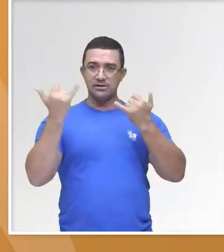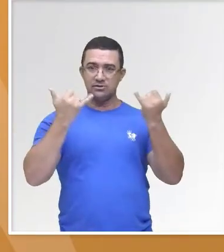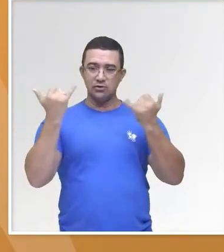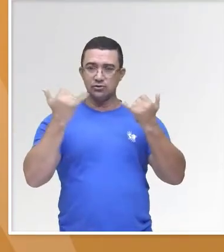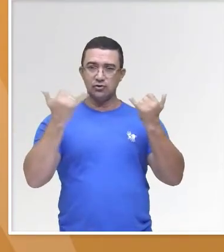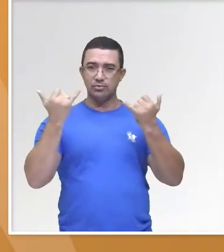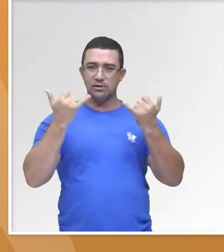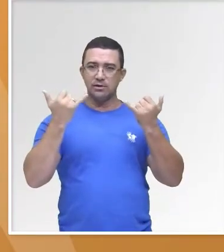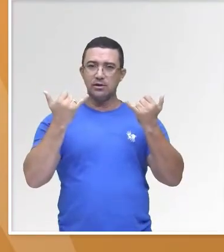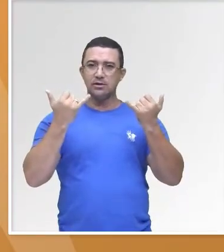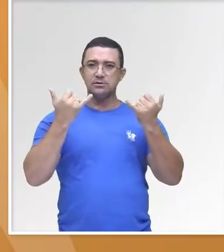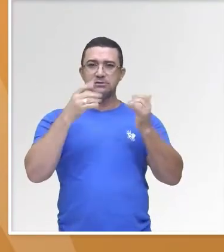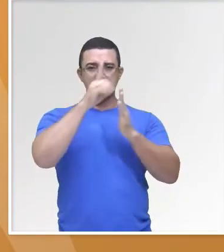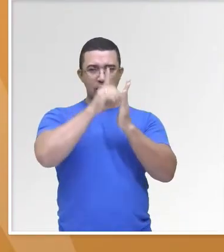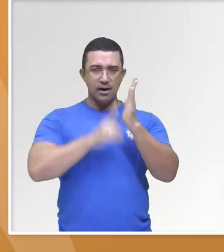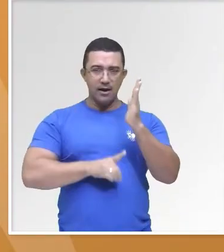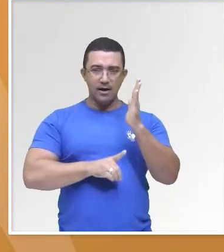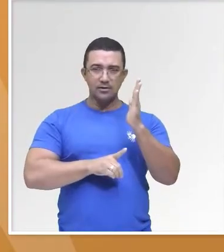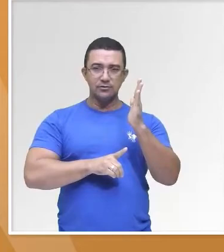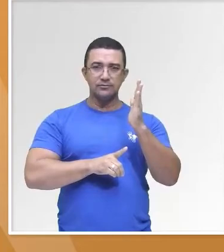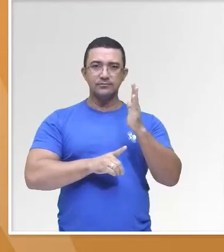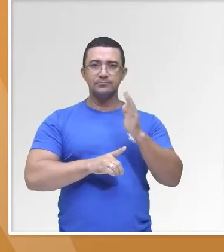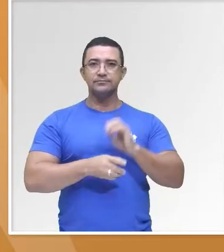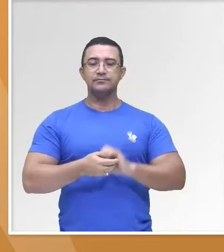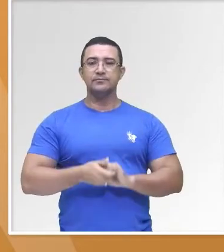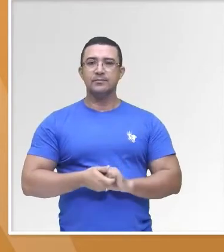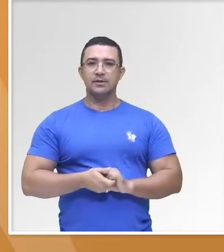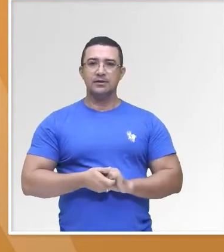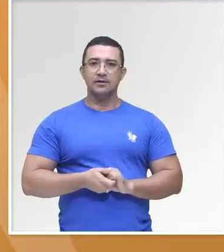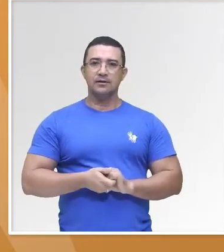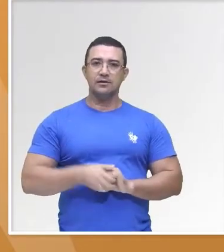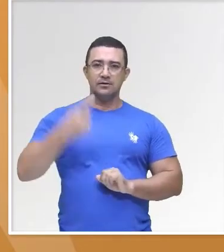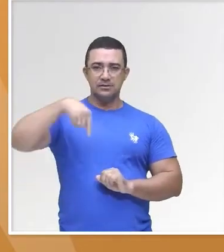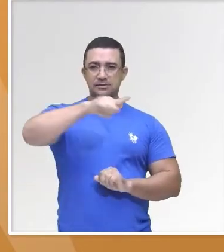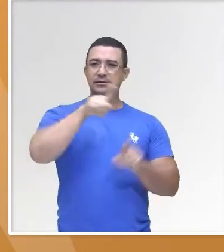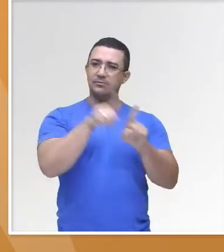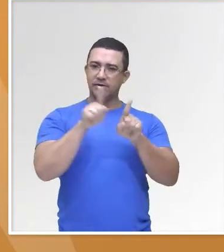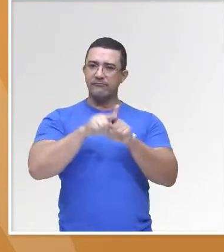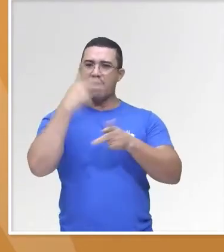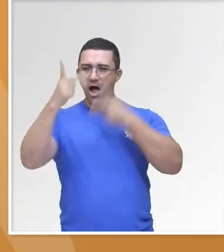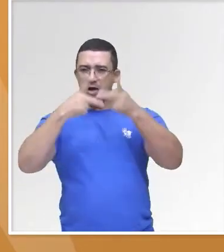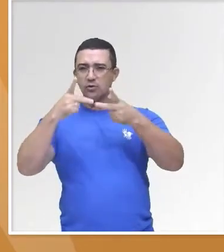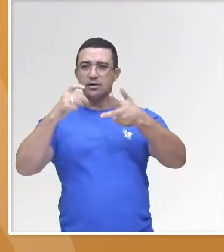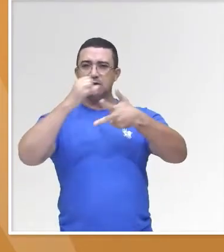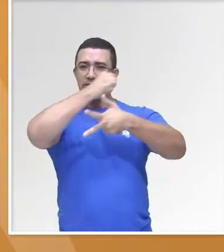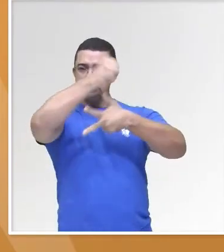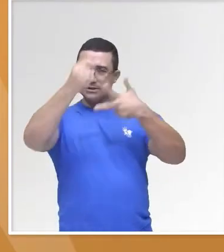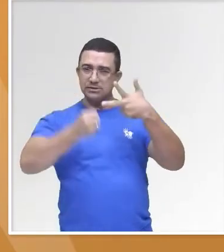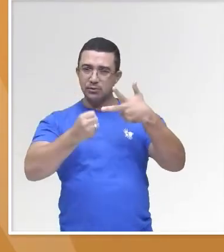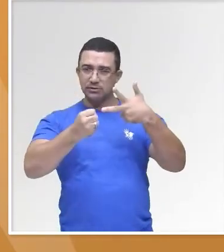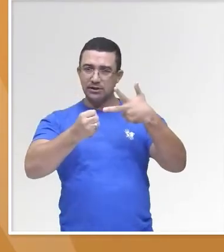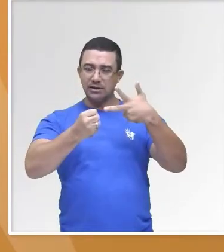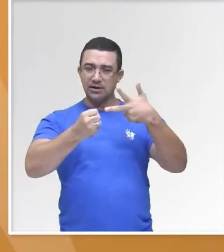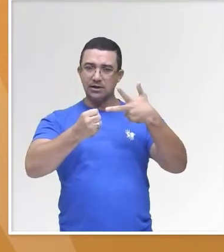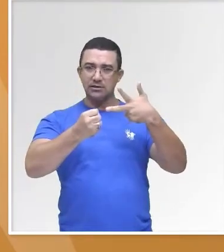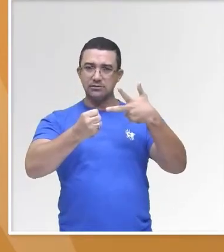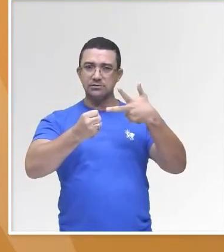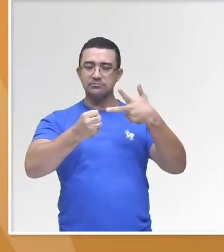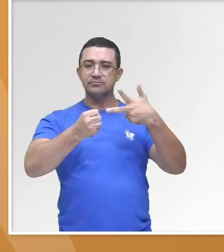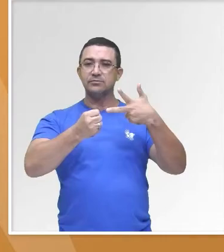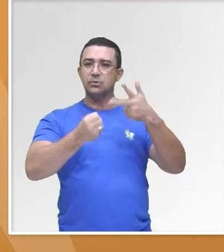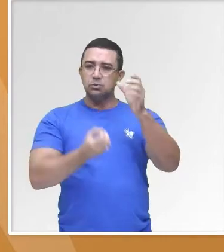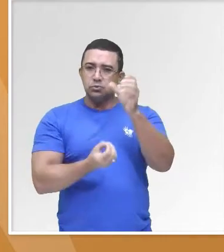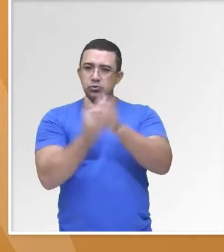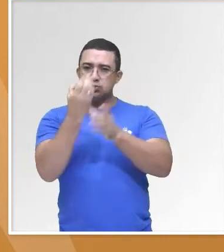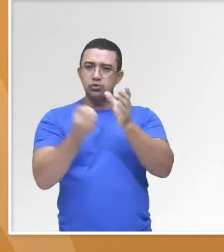enciclopédia, vocês citaram também sobre a questão dos 3 poderes instituídos através ali